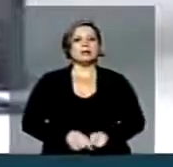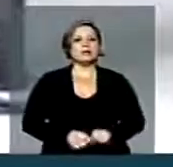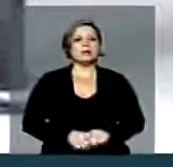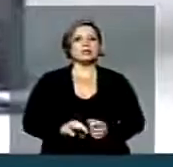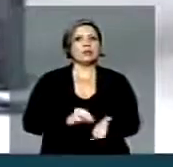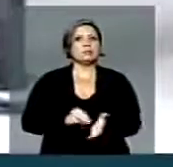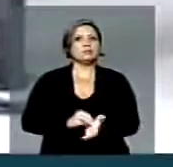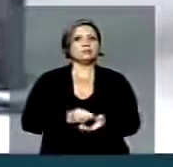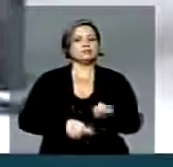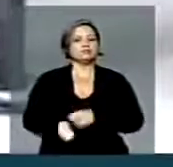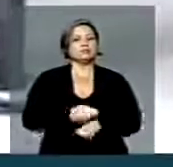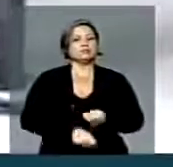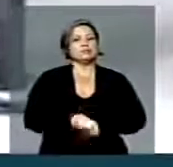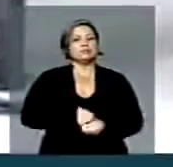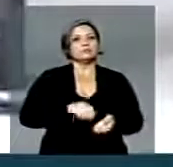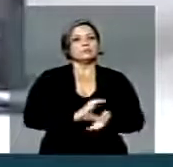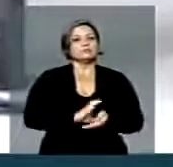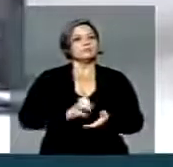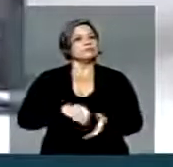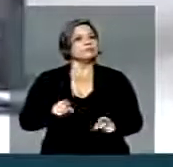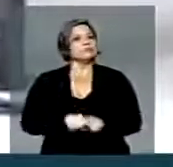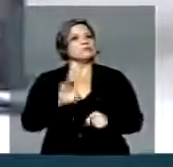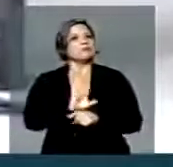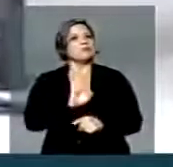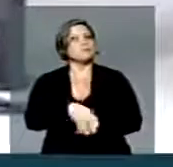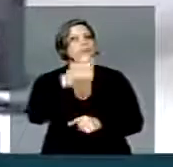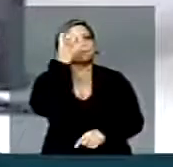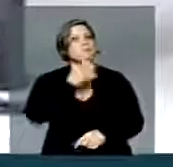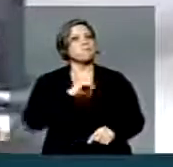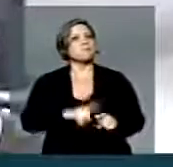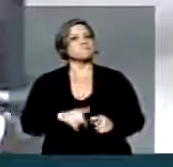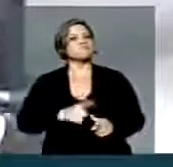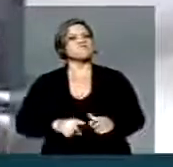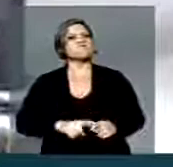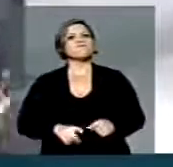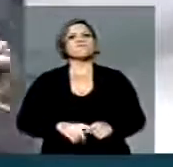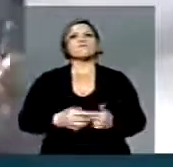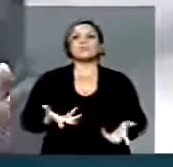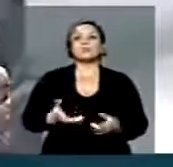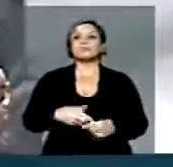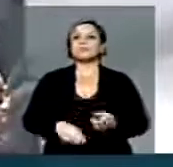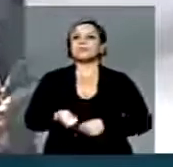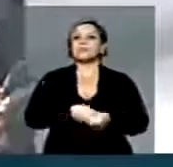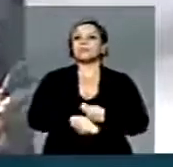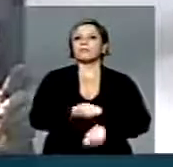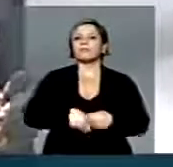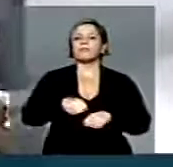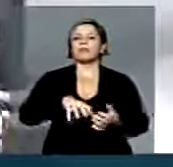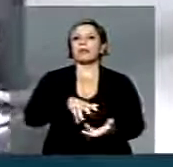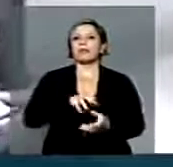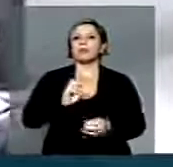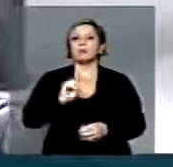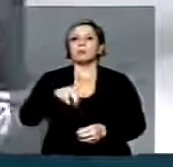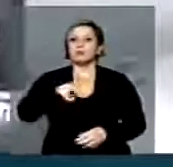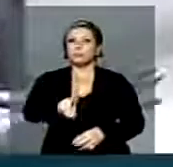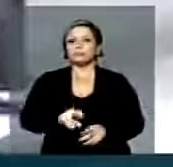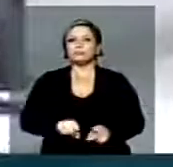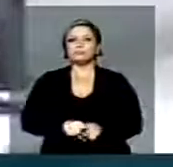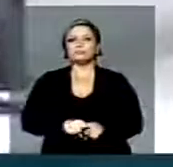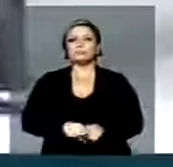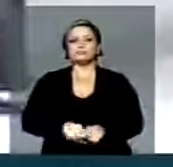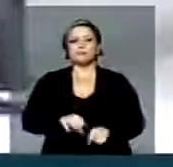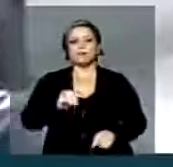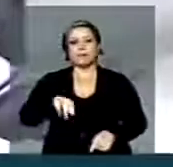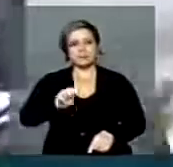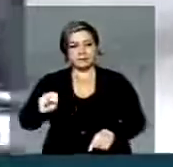falta de investimentos sérios. E a gente vê que, enquanto a Organização Mundial de Saúde diz que em cada 100